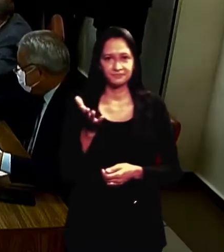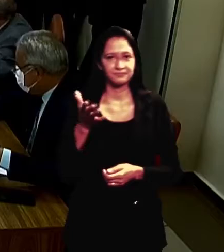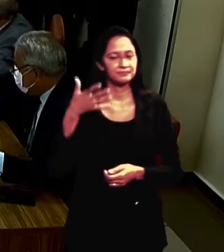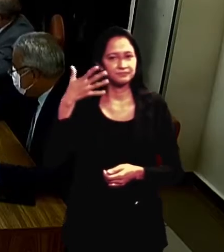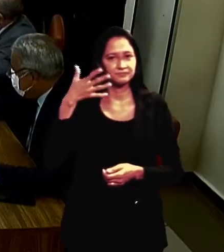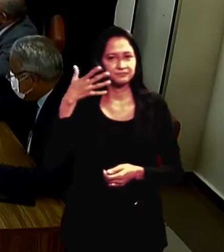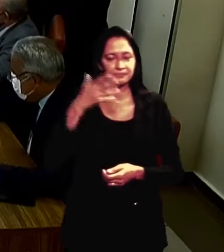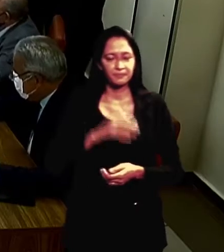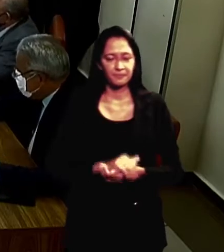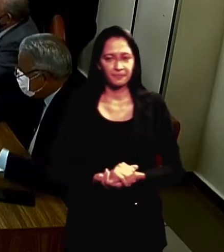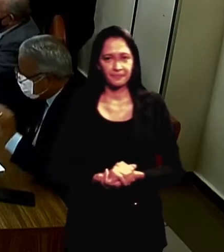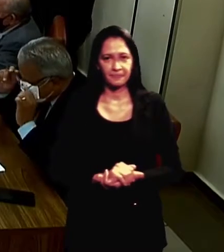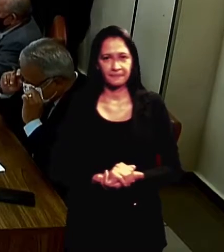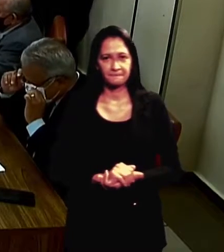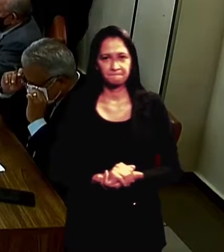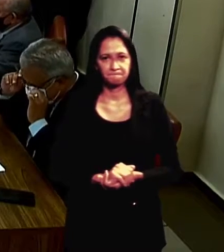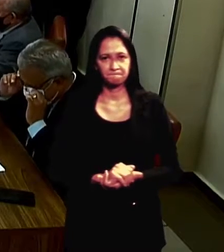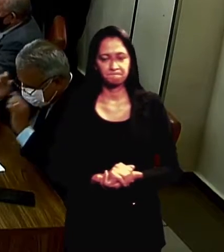Senhor presidente,